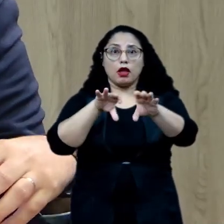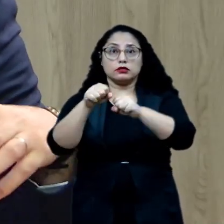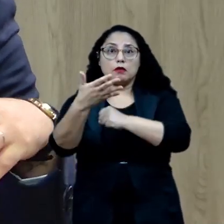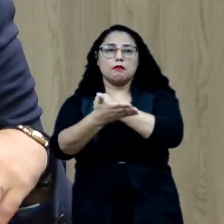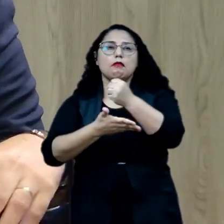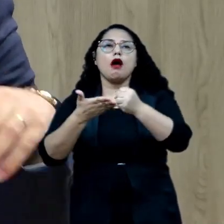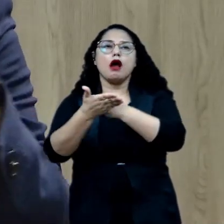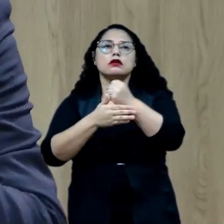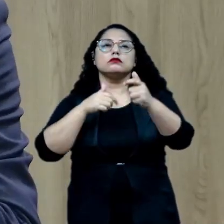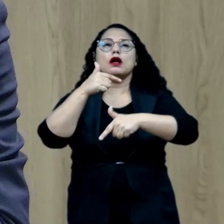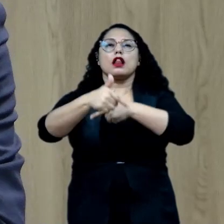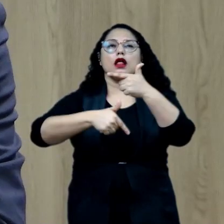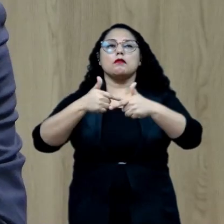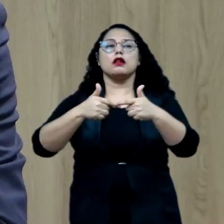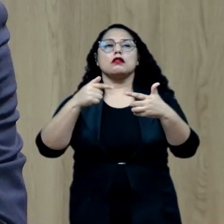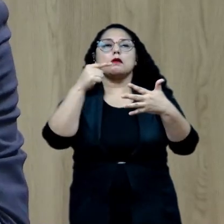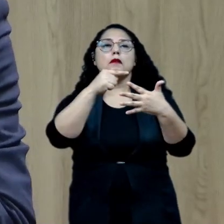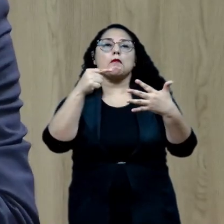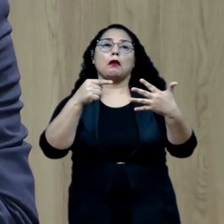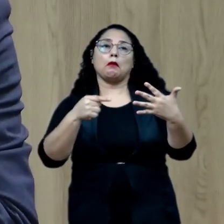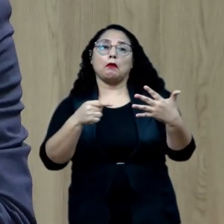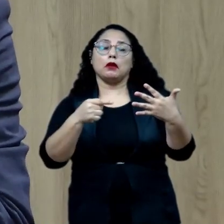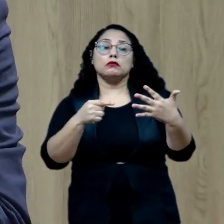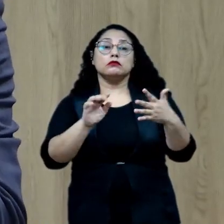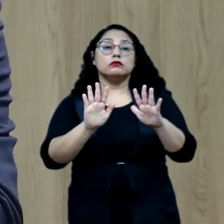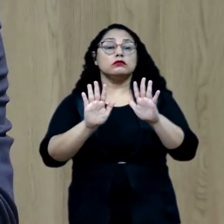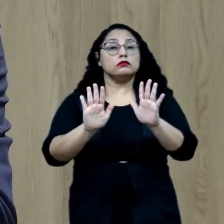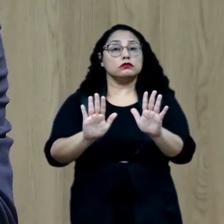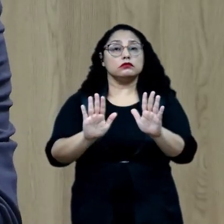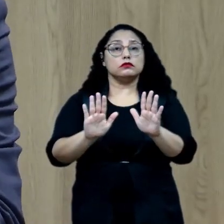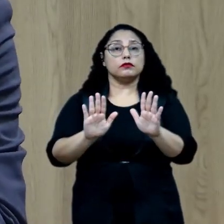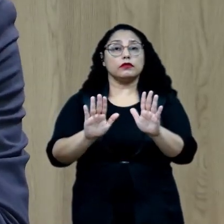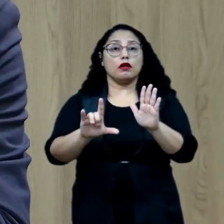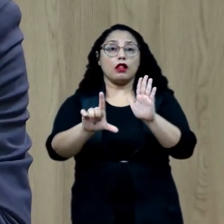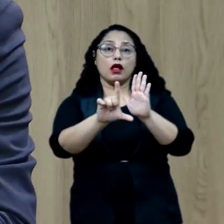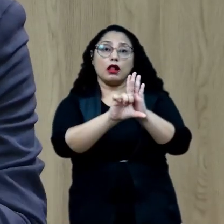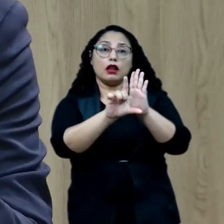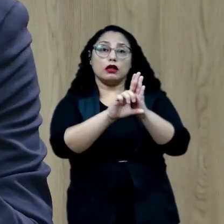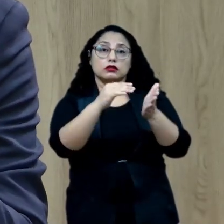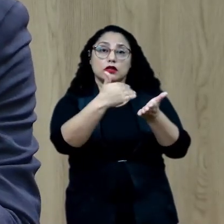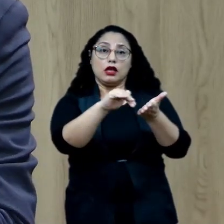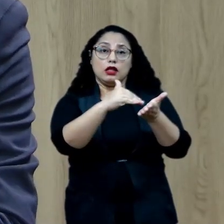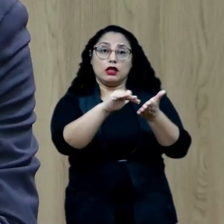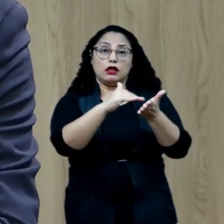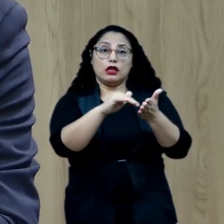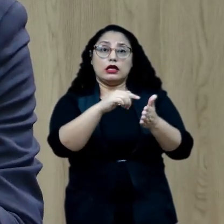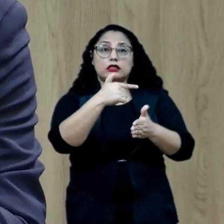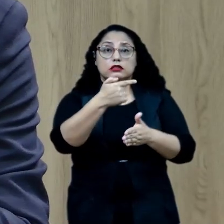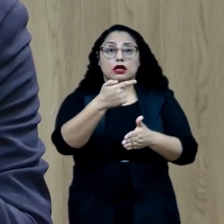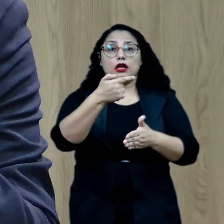básica para se atuar nessas categorias. Então, na legislação do secretariado, que é a